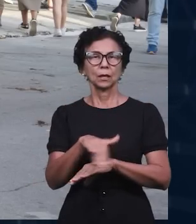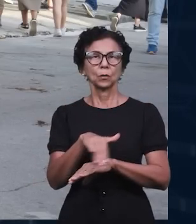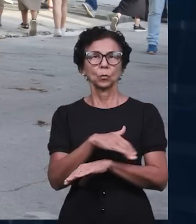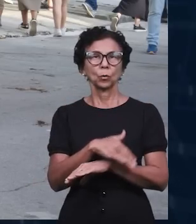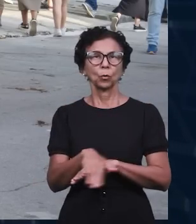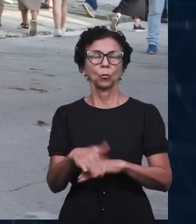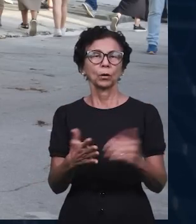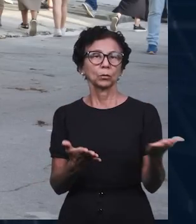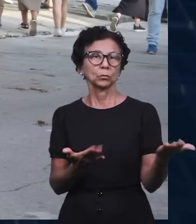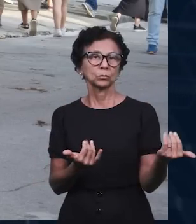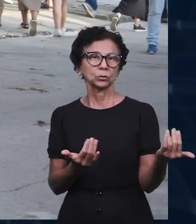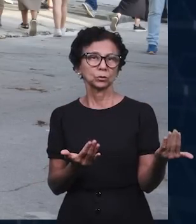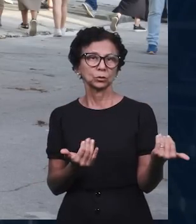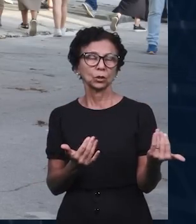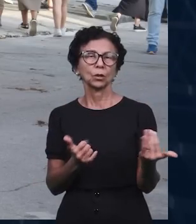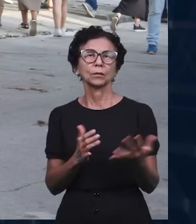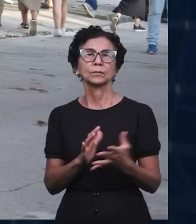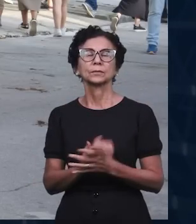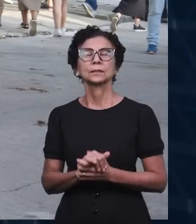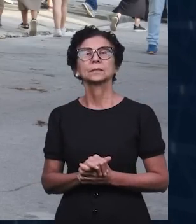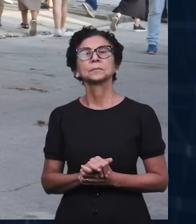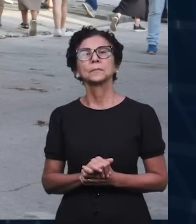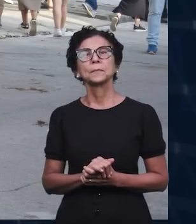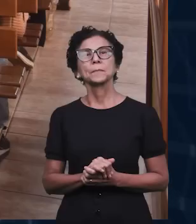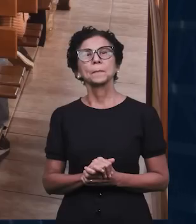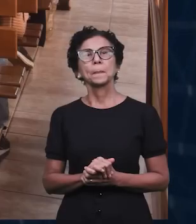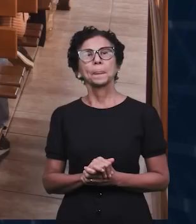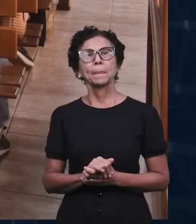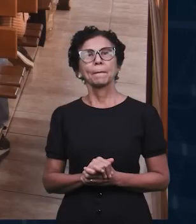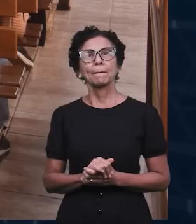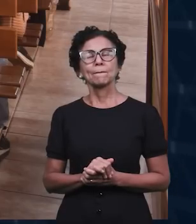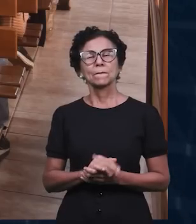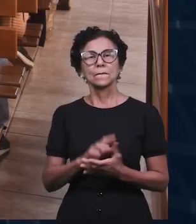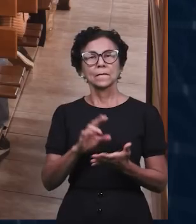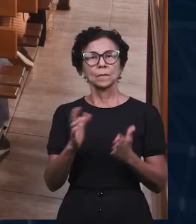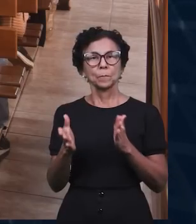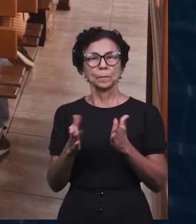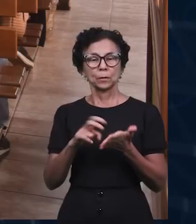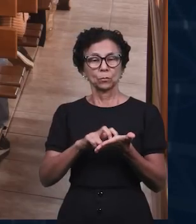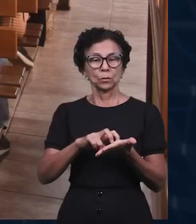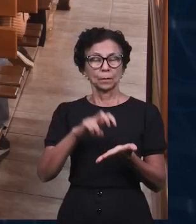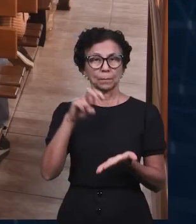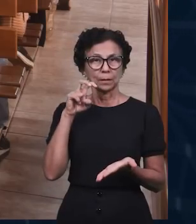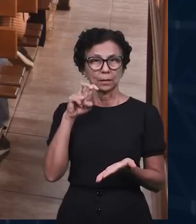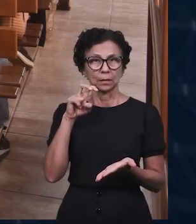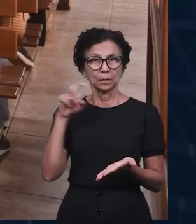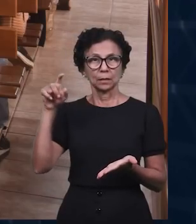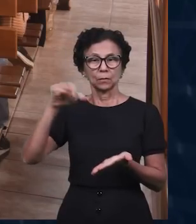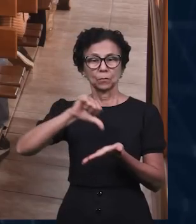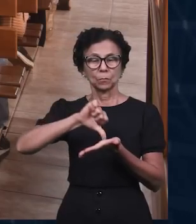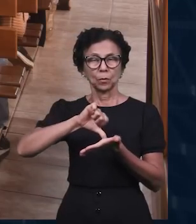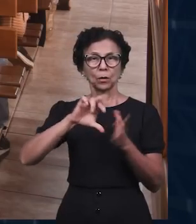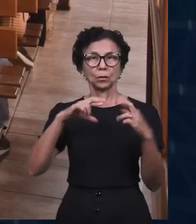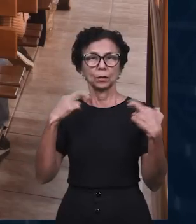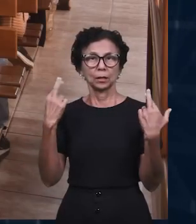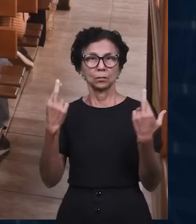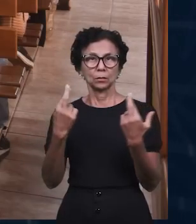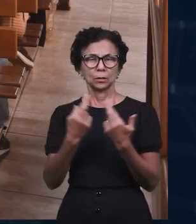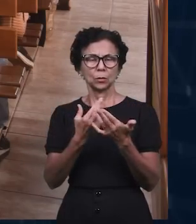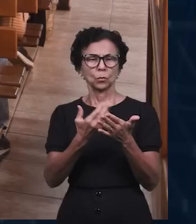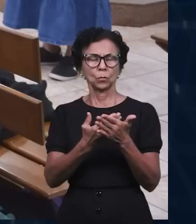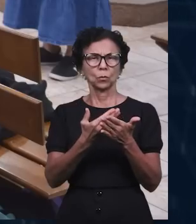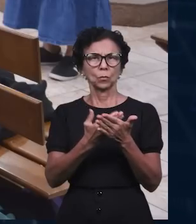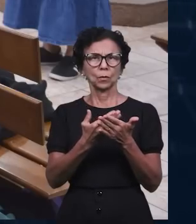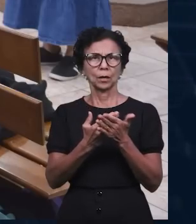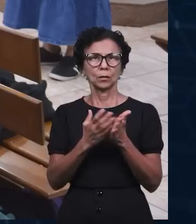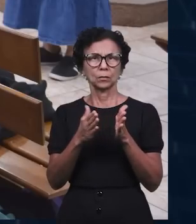dessa vez na igreja do bairro Morumbi, em São José dos Campos. Durante a parte da manhã, o polo se reuniu para um mini seminário com aulas